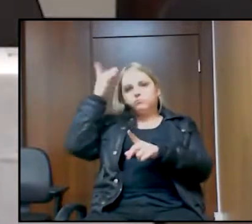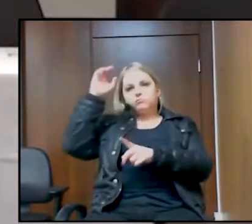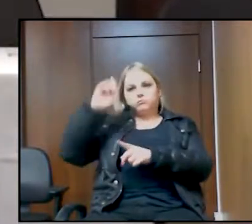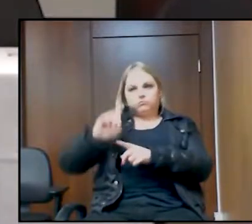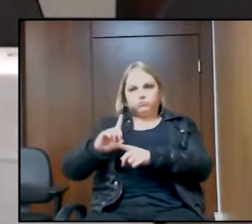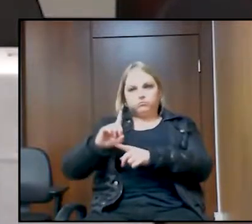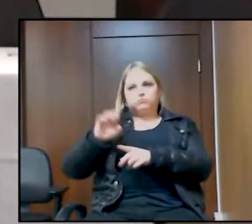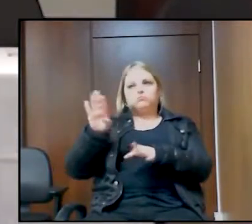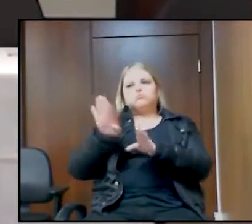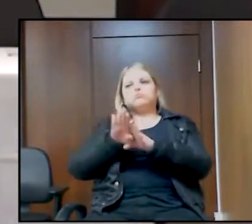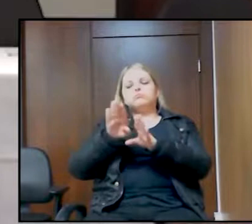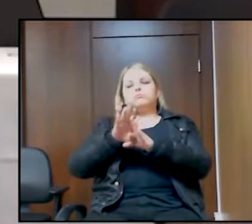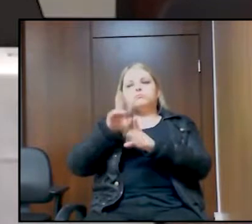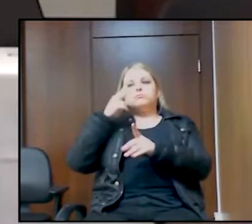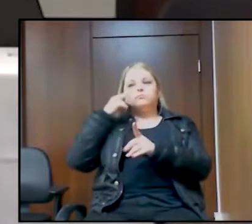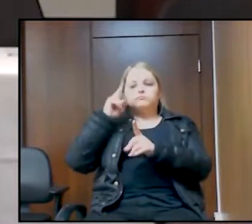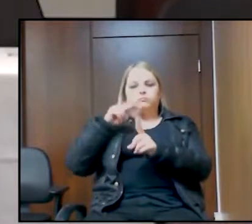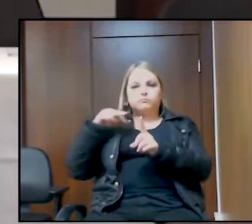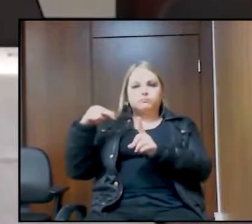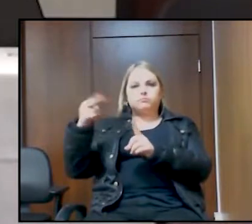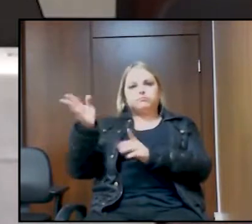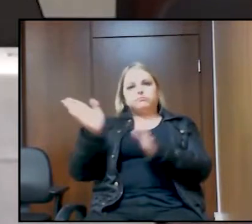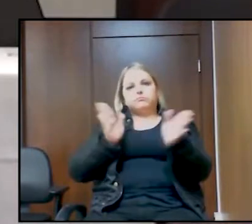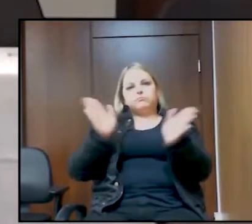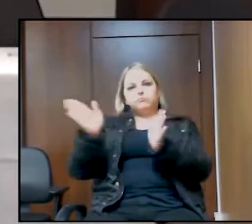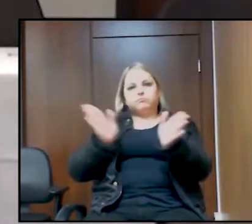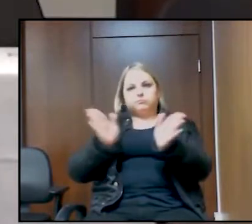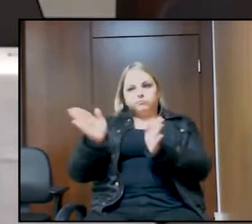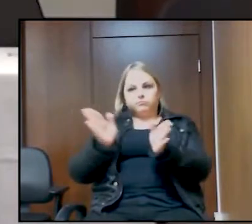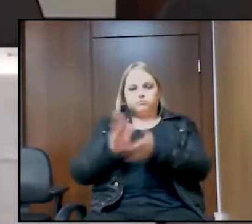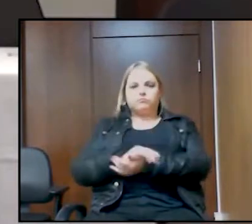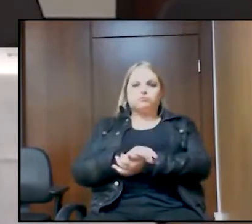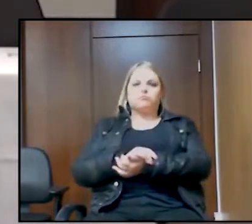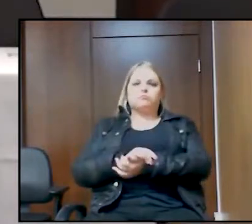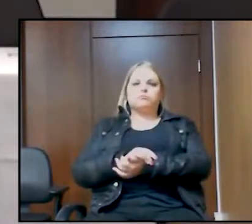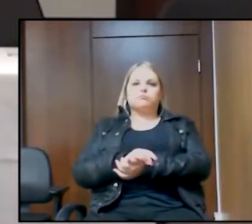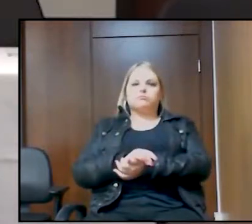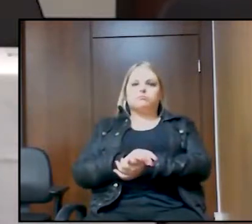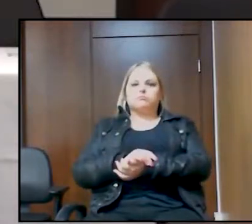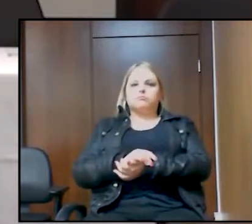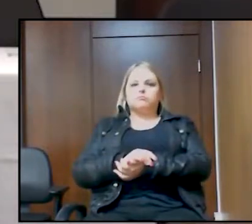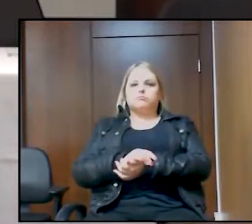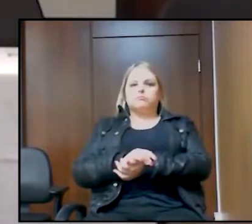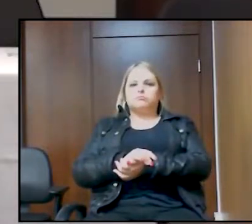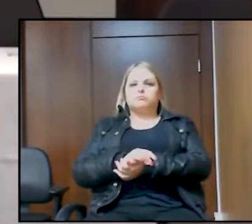vista da acessibilidade. Eu vou